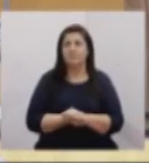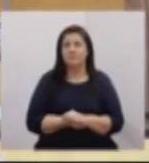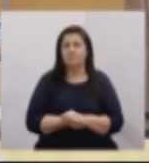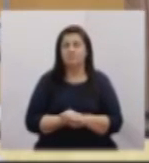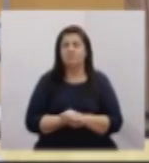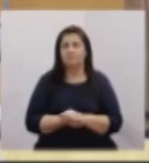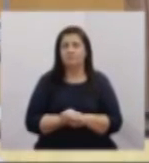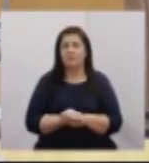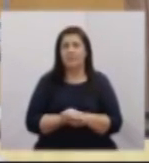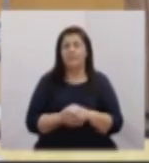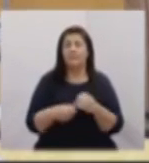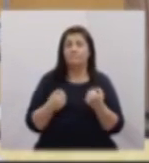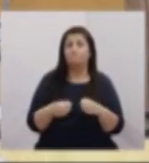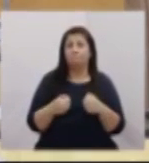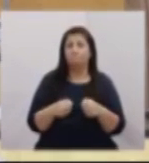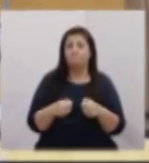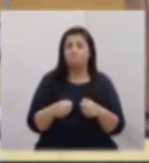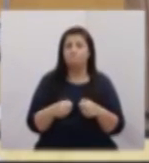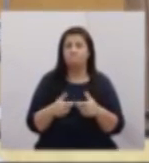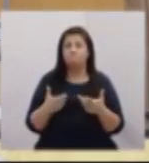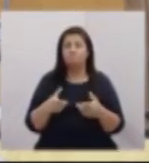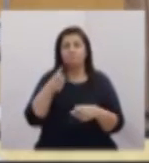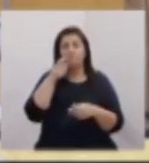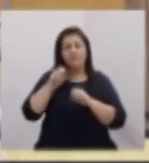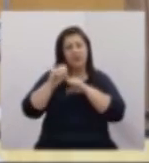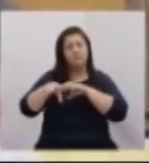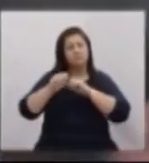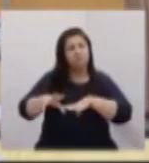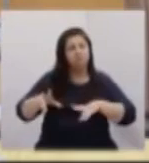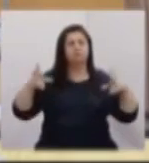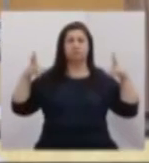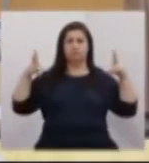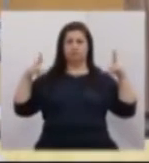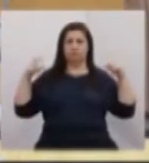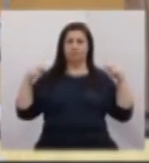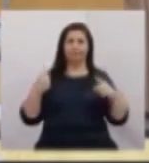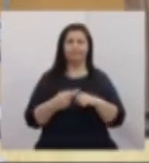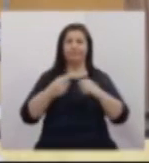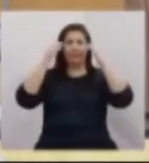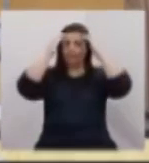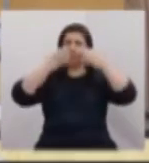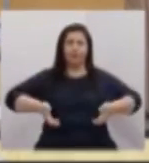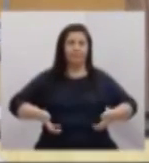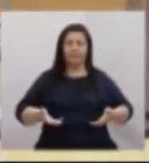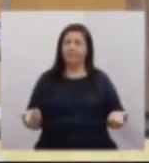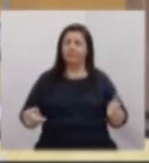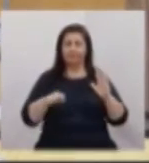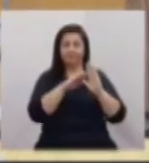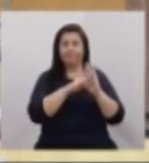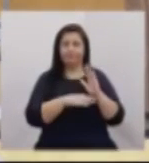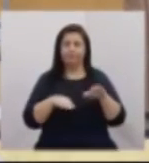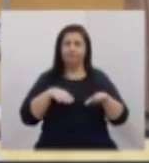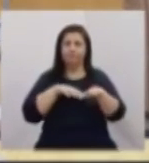adoção de medidas solicitada uma forma de educar os motoristas que não obedecem às regras de trânsito e